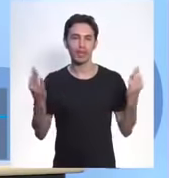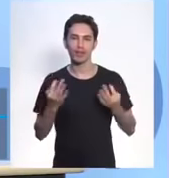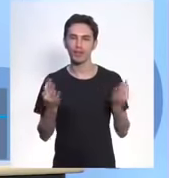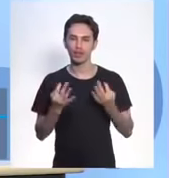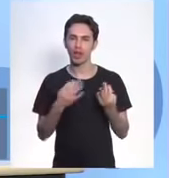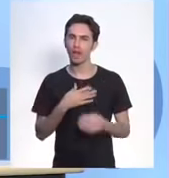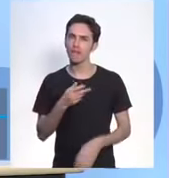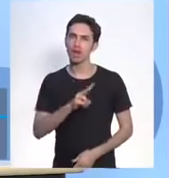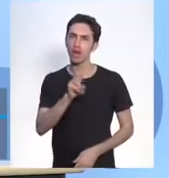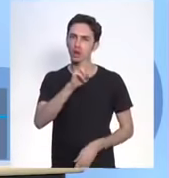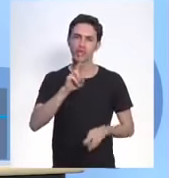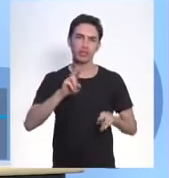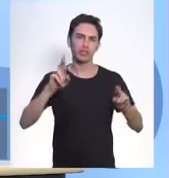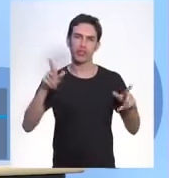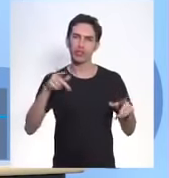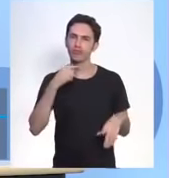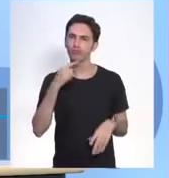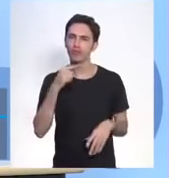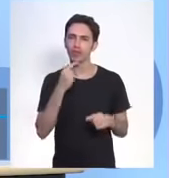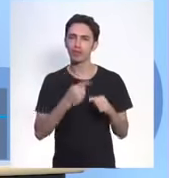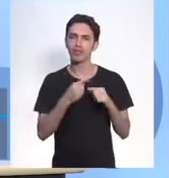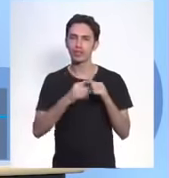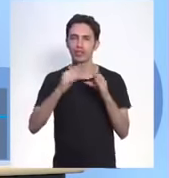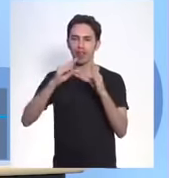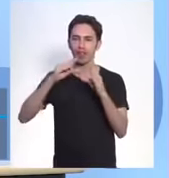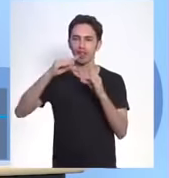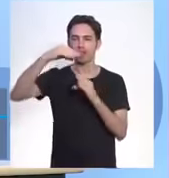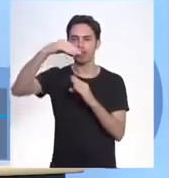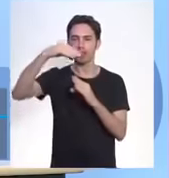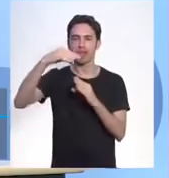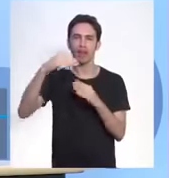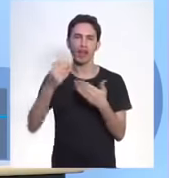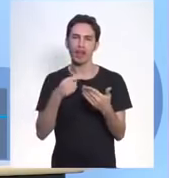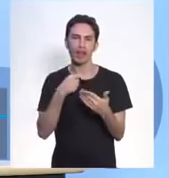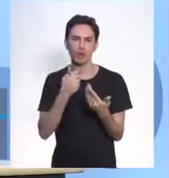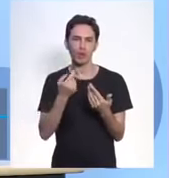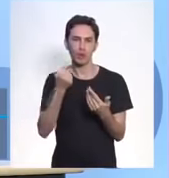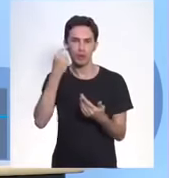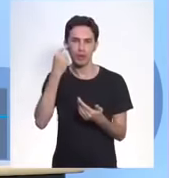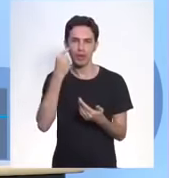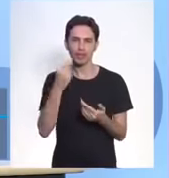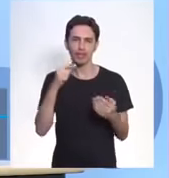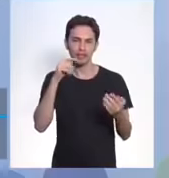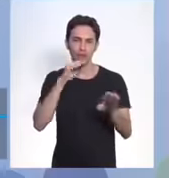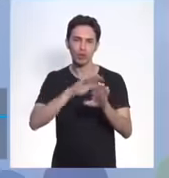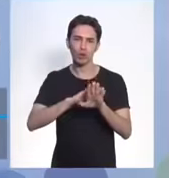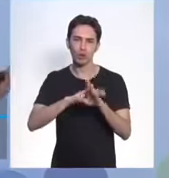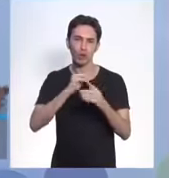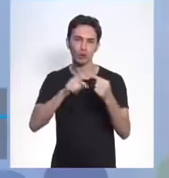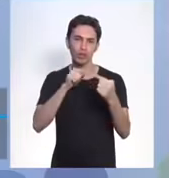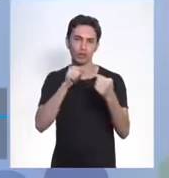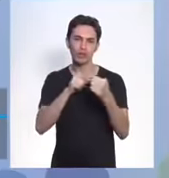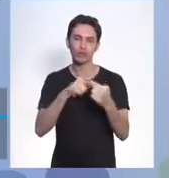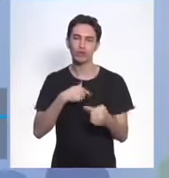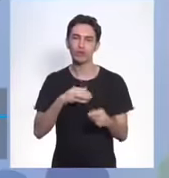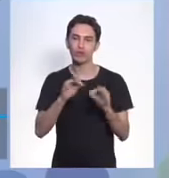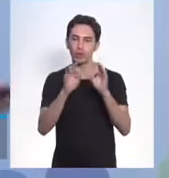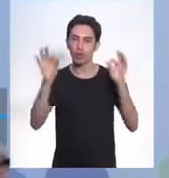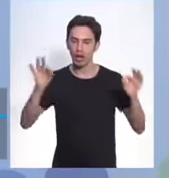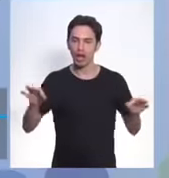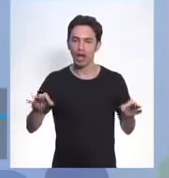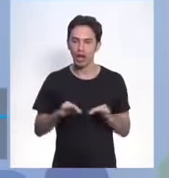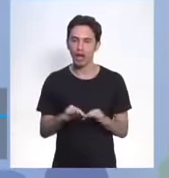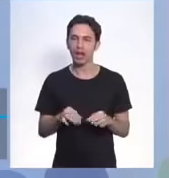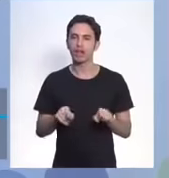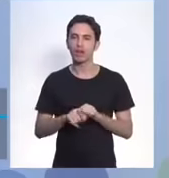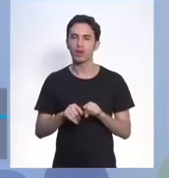poderiam ser outros valores né porque senão a gente acaba importando a figura né e não é esse daí tem muda literalmente você muda a área dela você muda